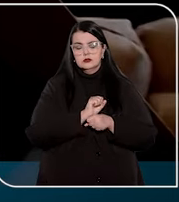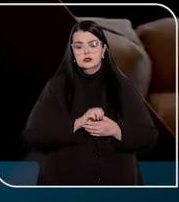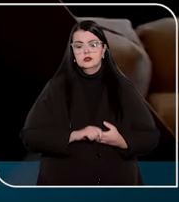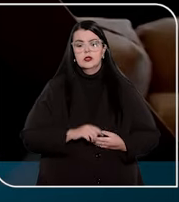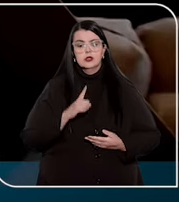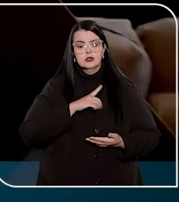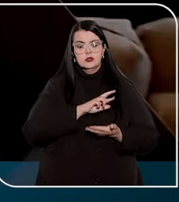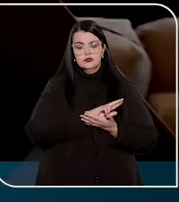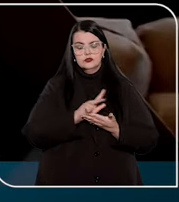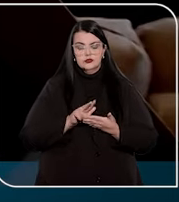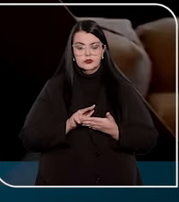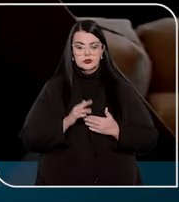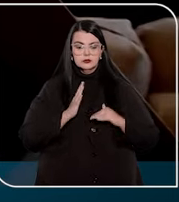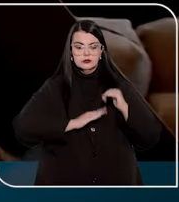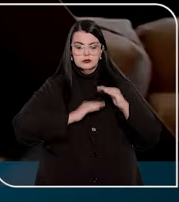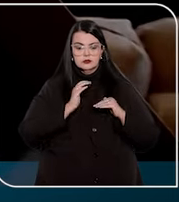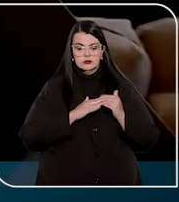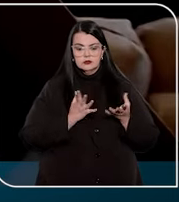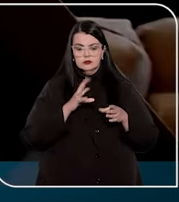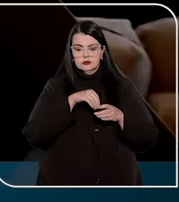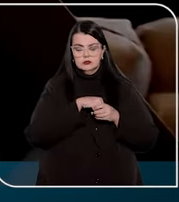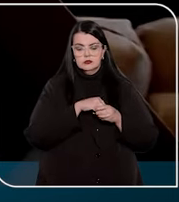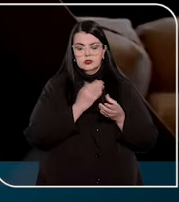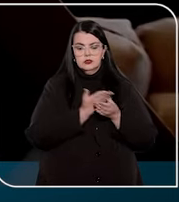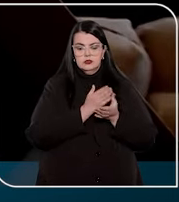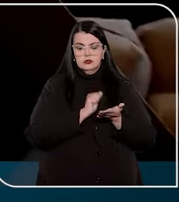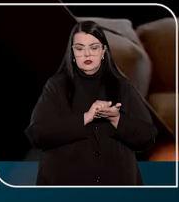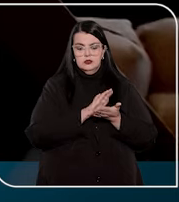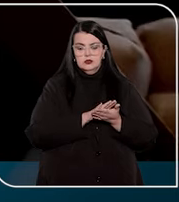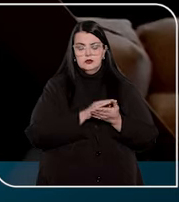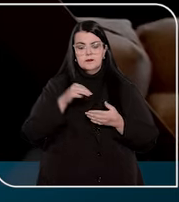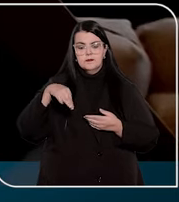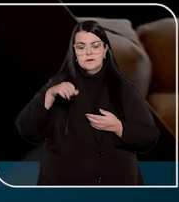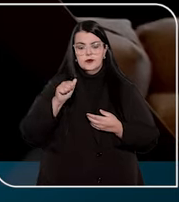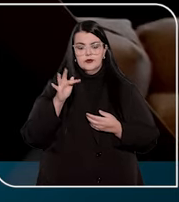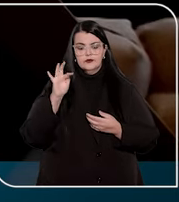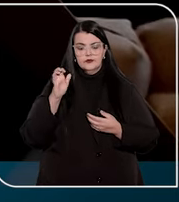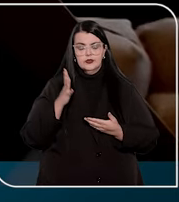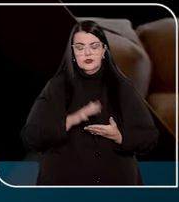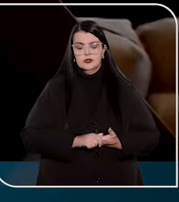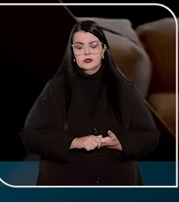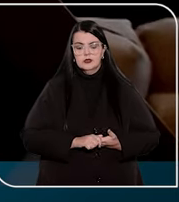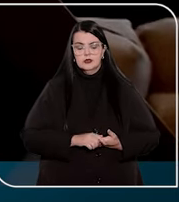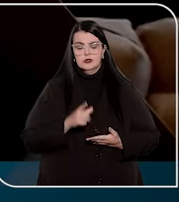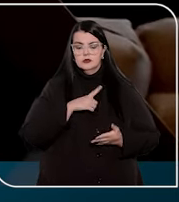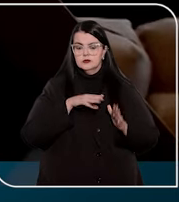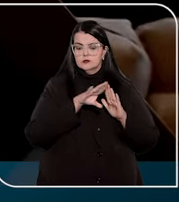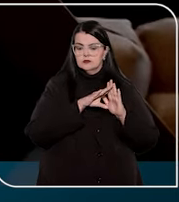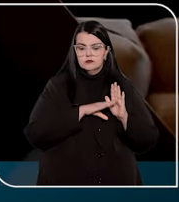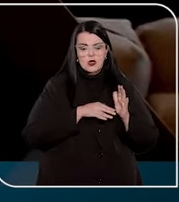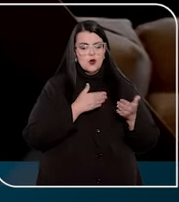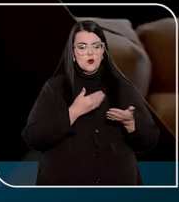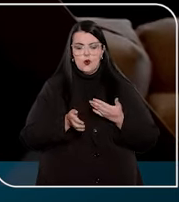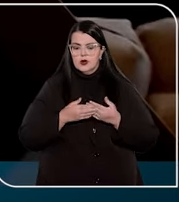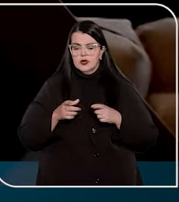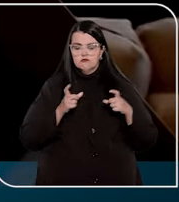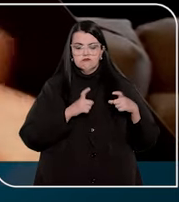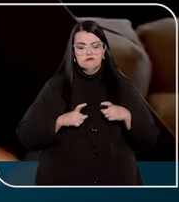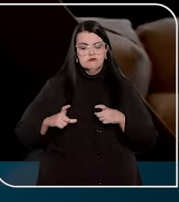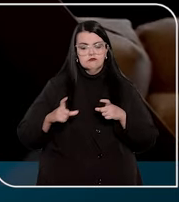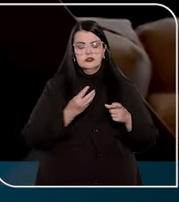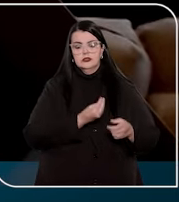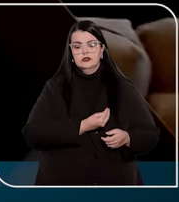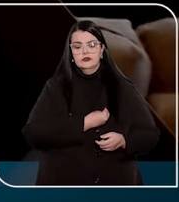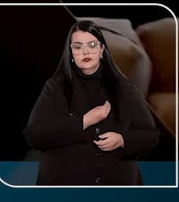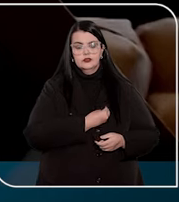conjunto de condutas processuais, né? O que se chama de má-fé é isso. A má-fé pode estar presente em qualquer campo da vida. Quando a gente fala